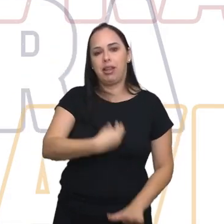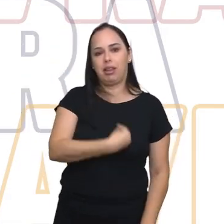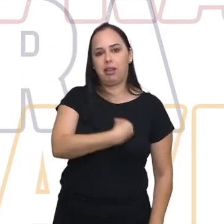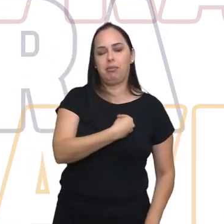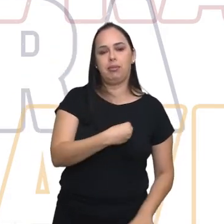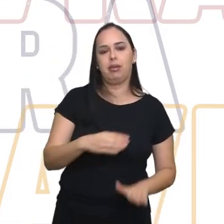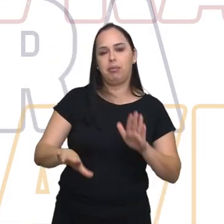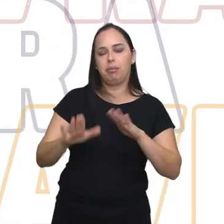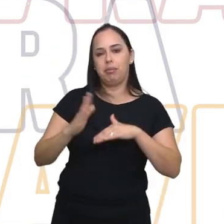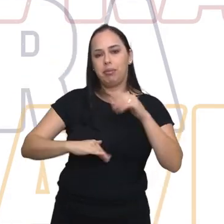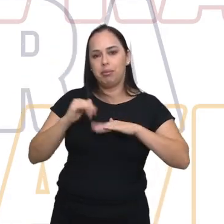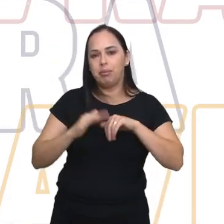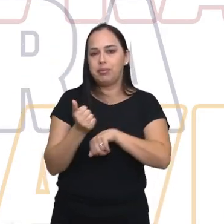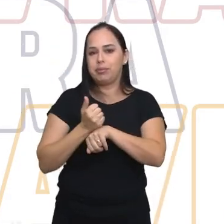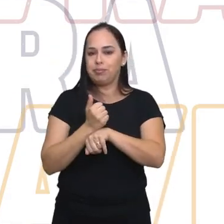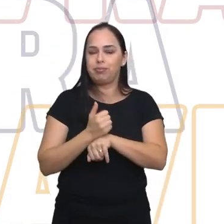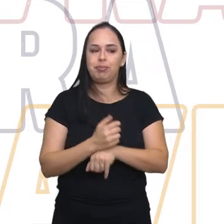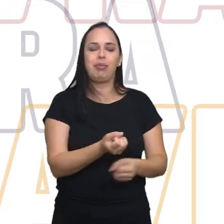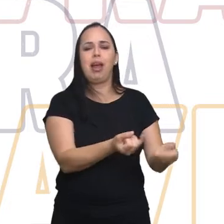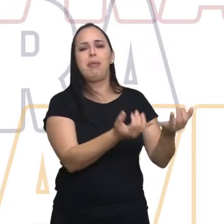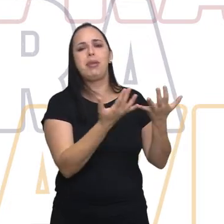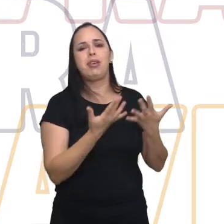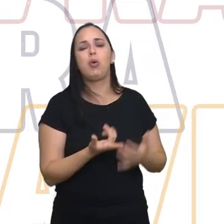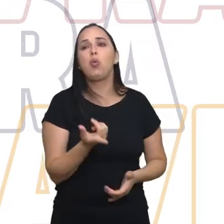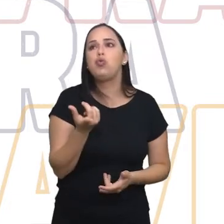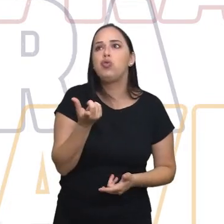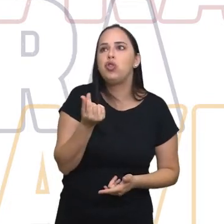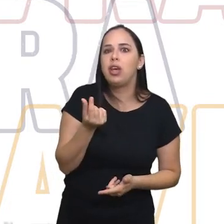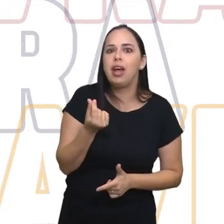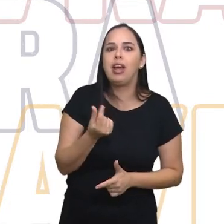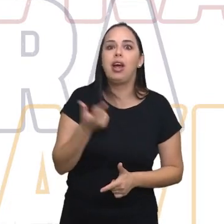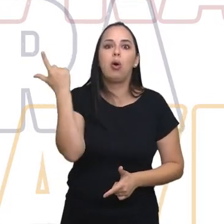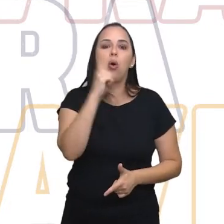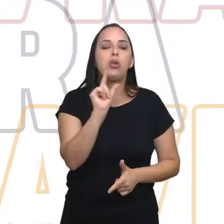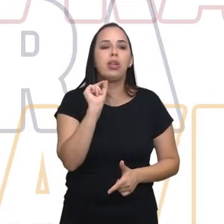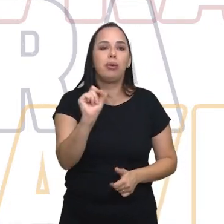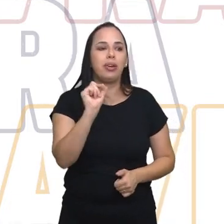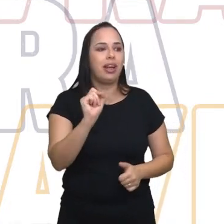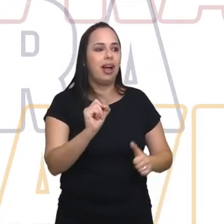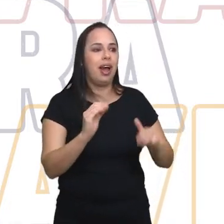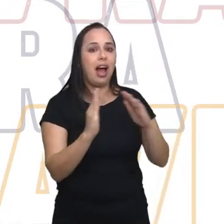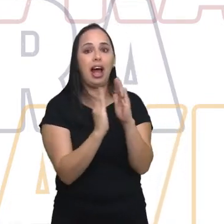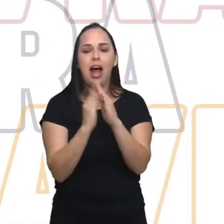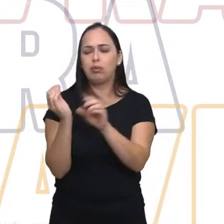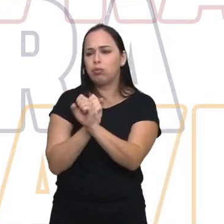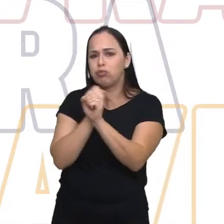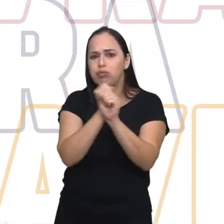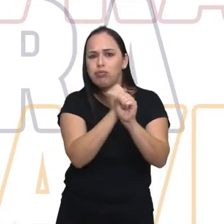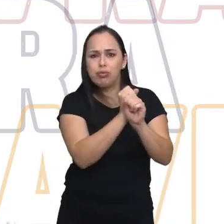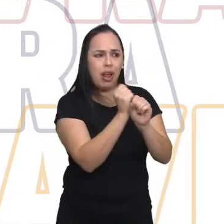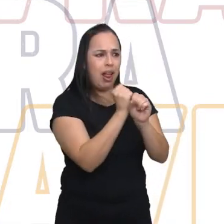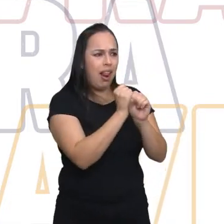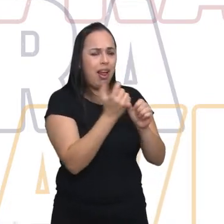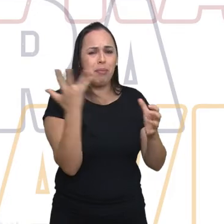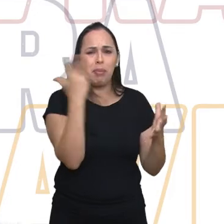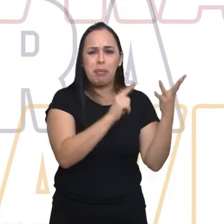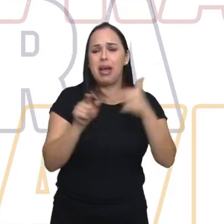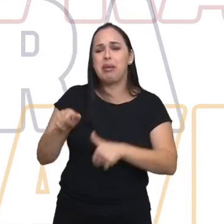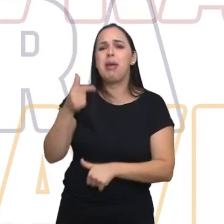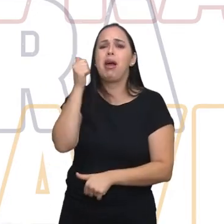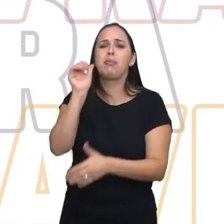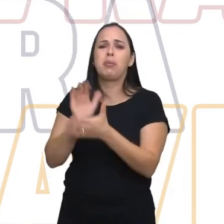profissional. Ele falava assim para mim, nossa, com o dinheiro que eu recebi, eu consegui arrumar a minha casa, deixar a minha casa bonita